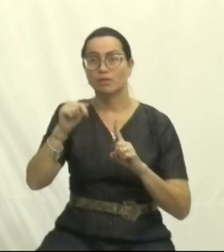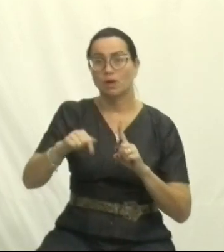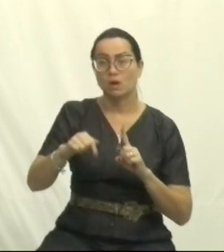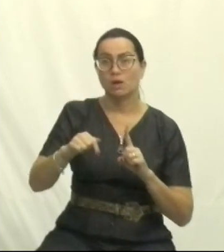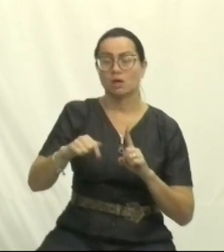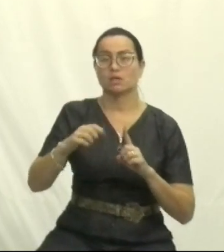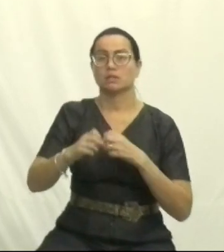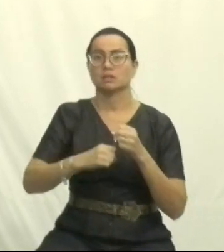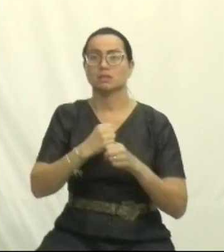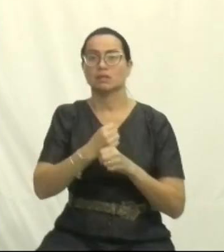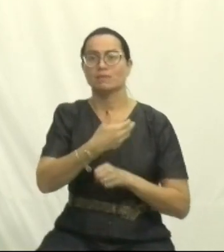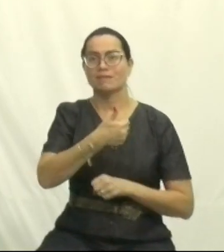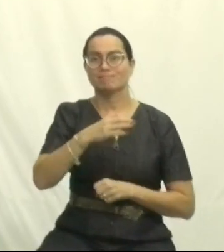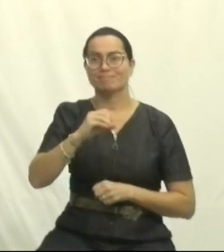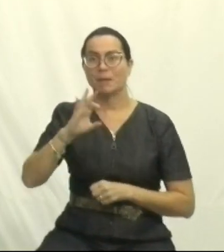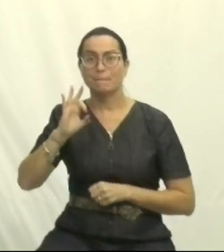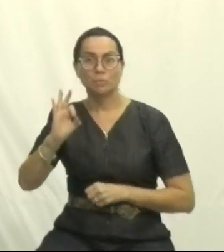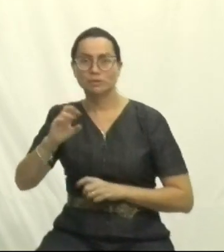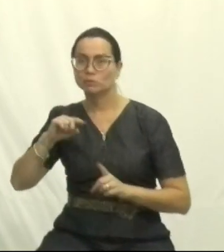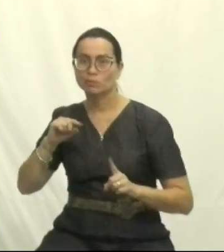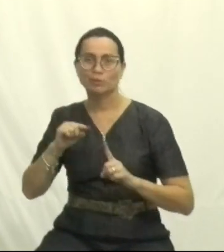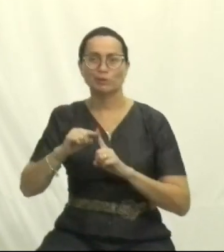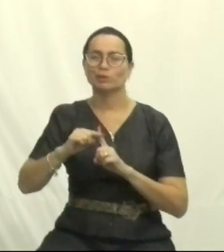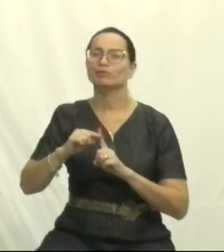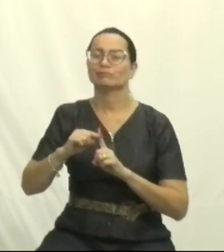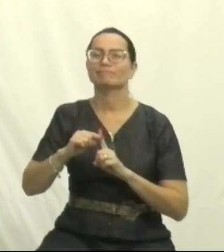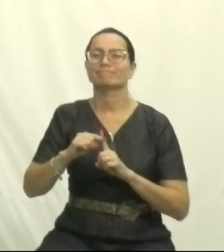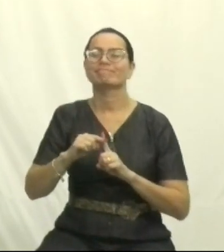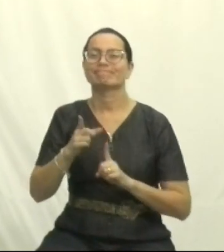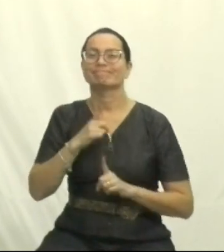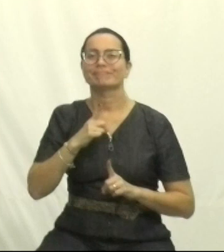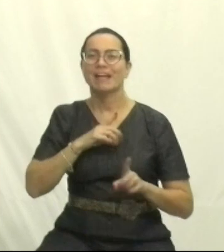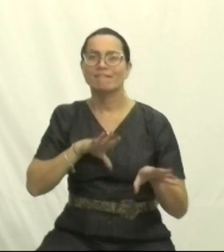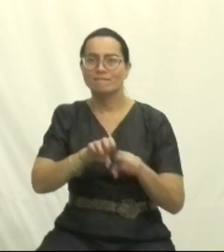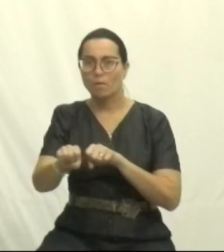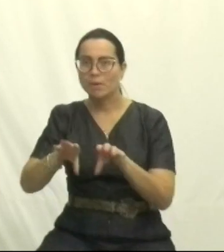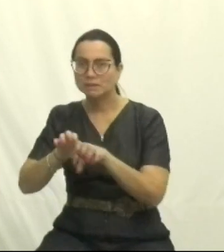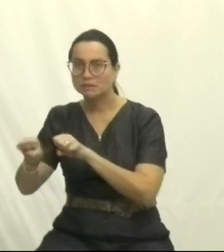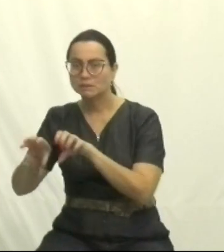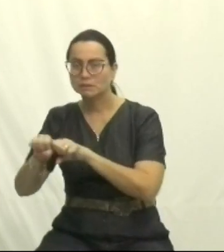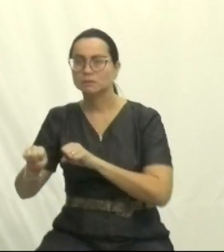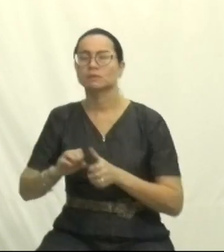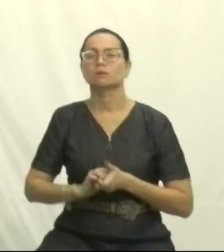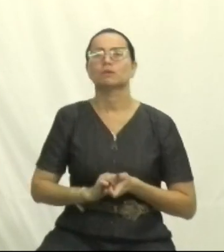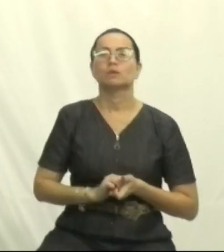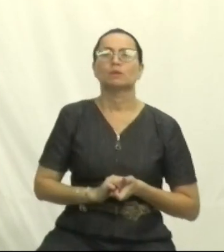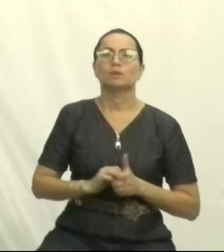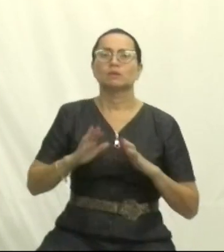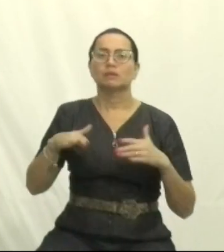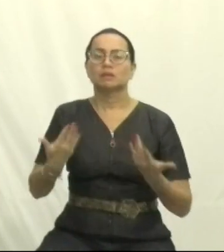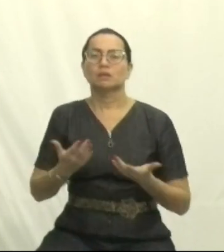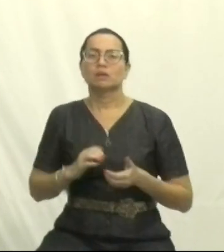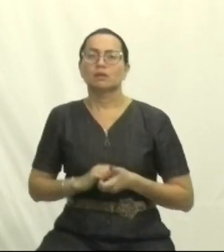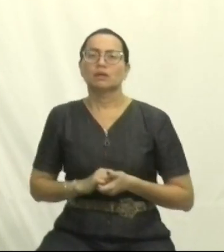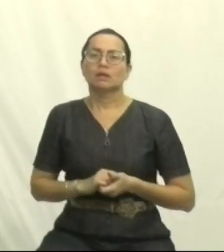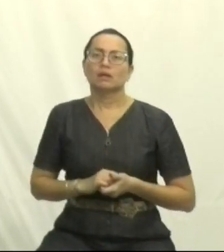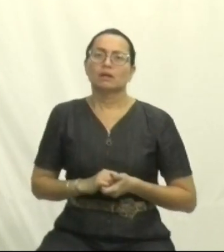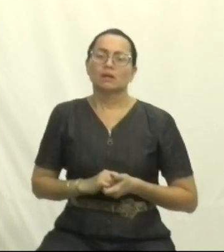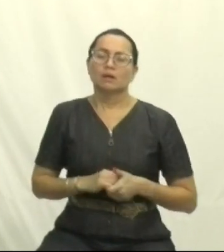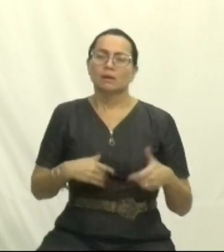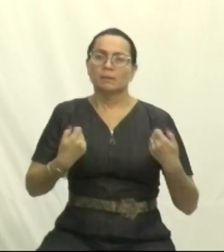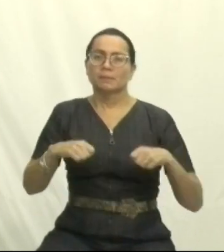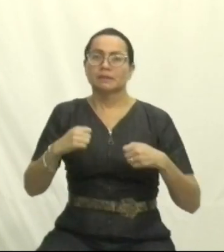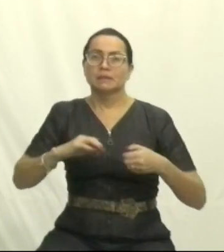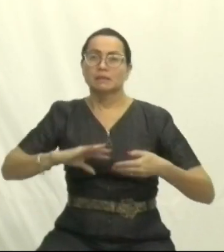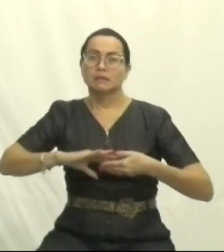100% desses municípios. A gente tem uma limitação porque a gente precisa de parceiros, porque a